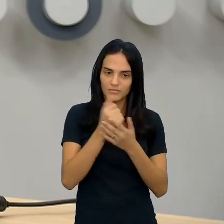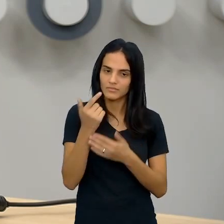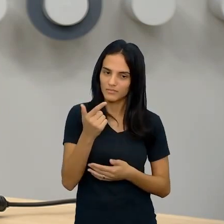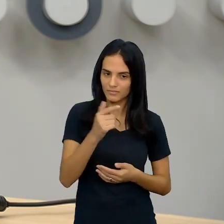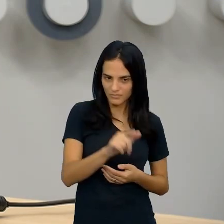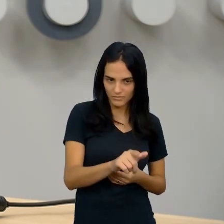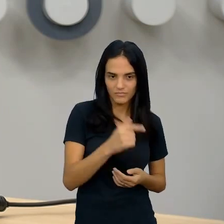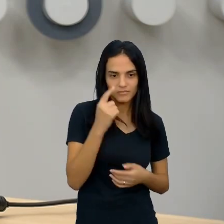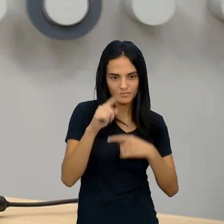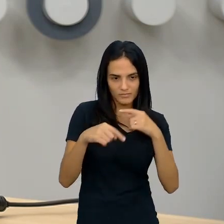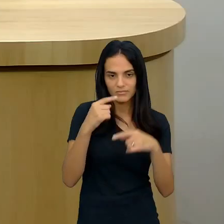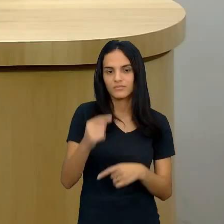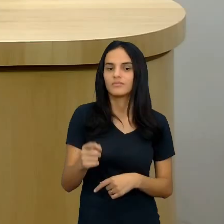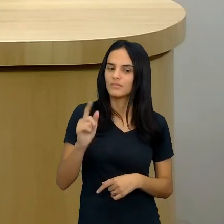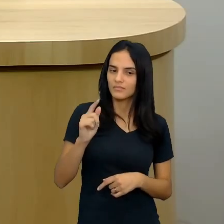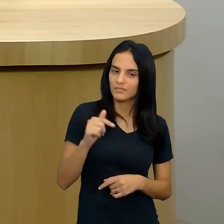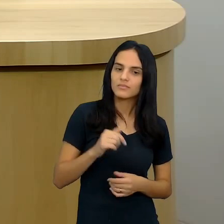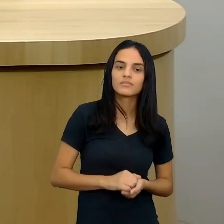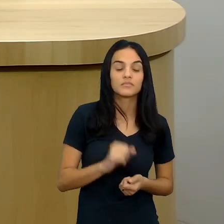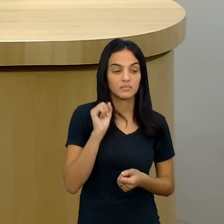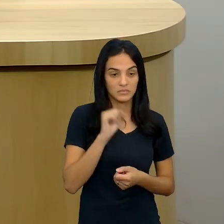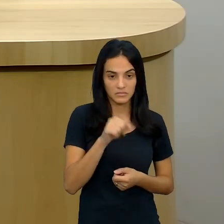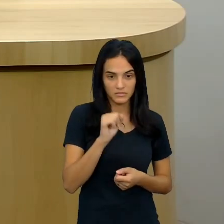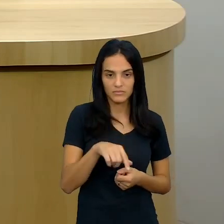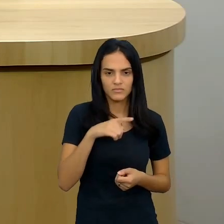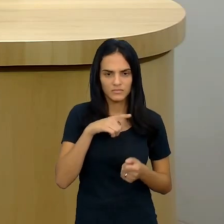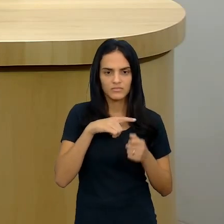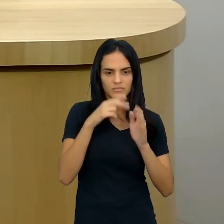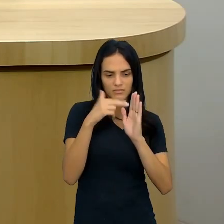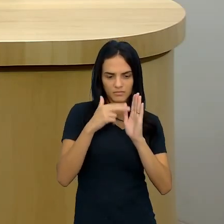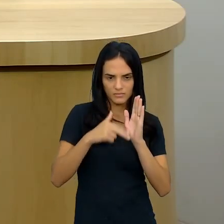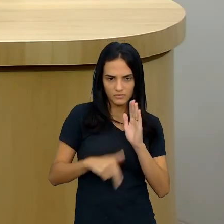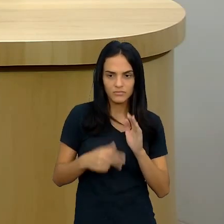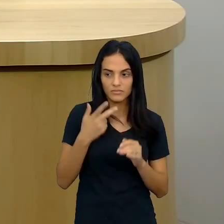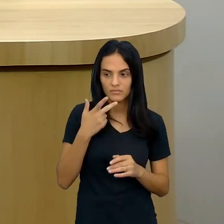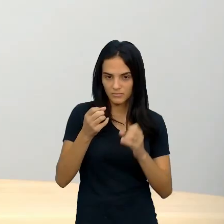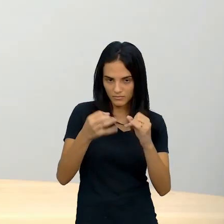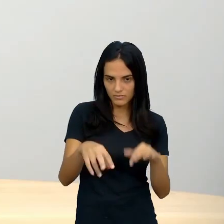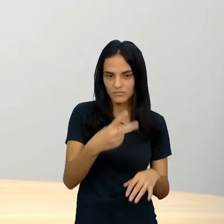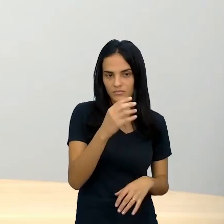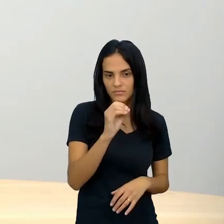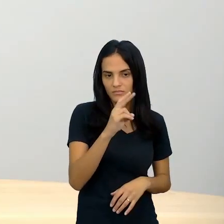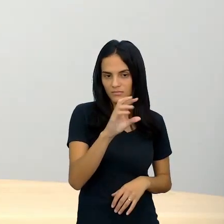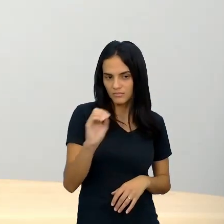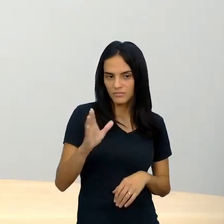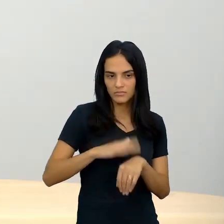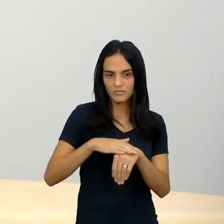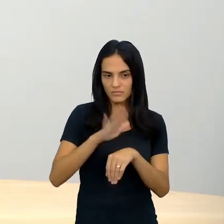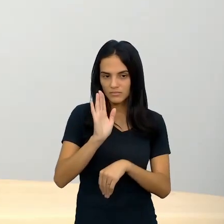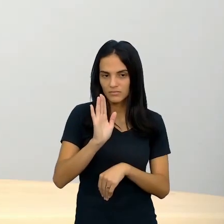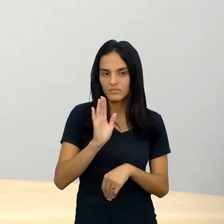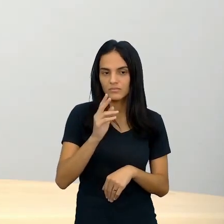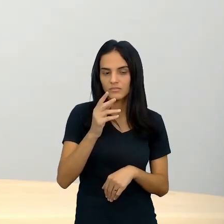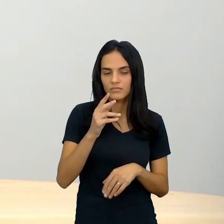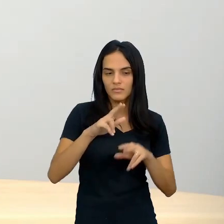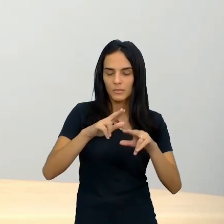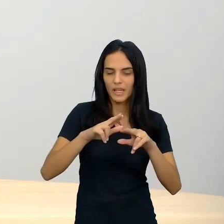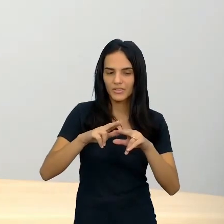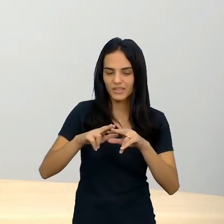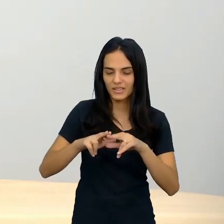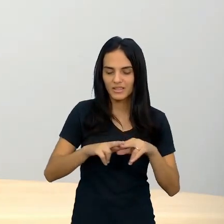é, Terezinha? Então, existe um relatório que fala que em 2050 nós teremos mais plásticos